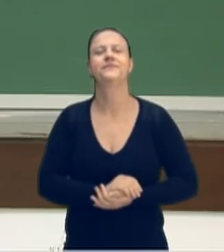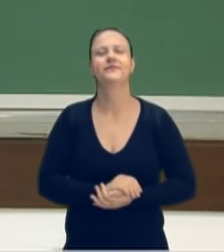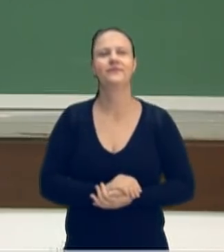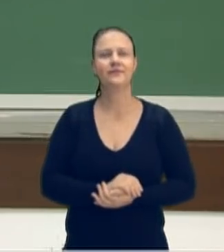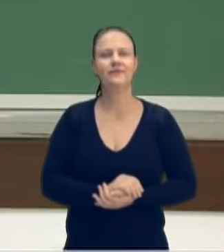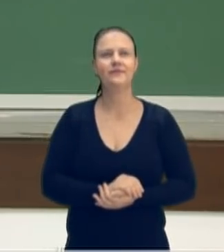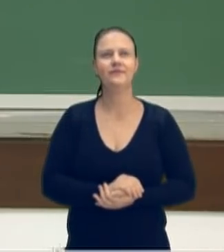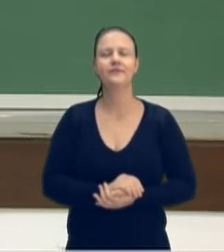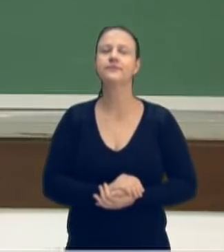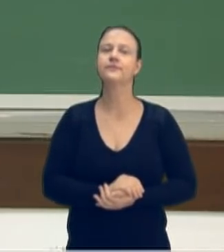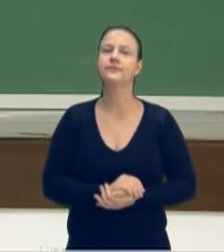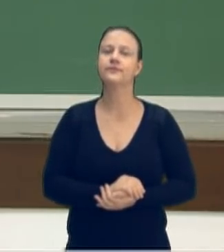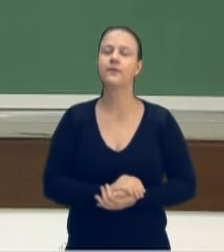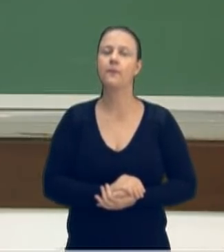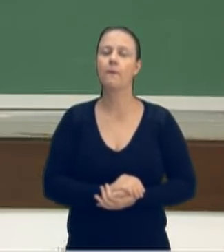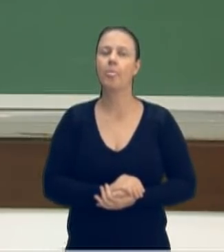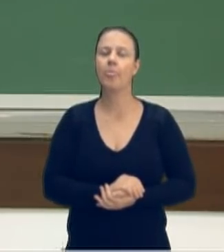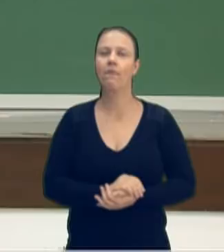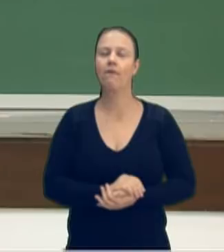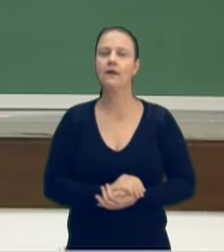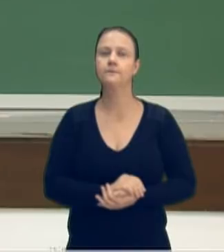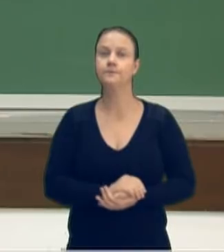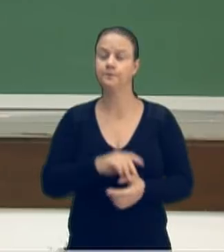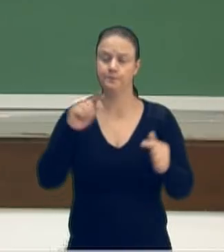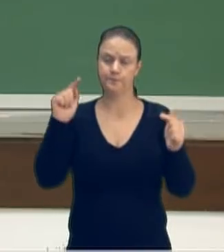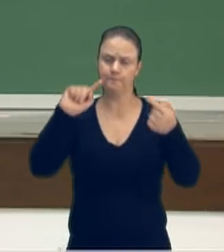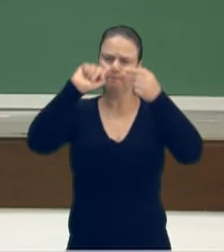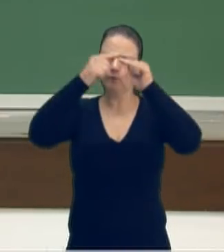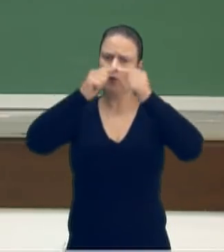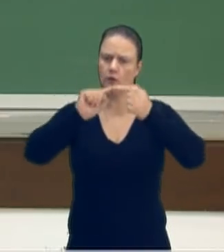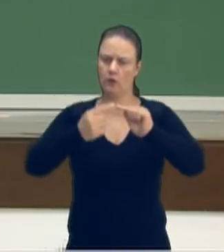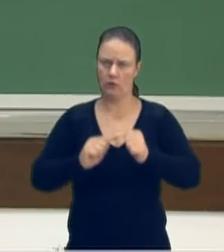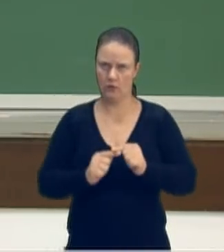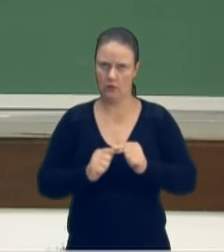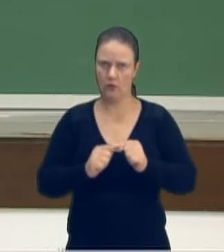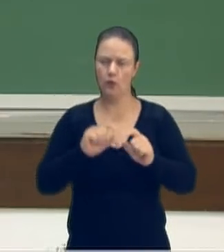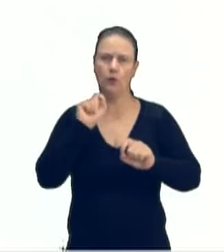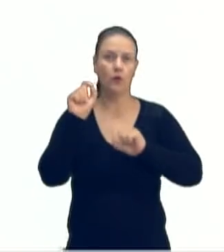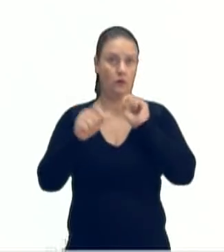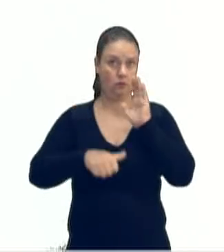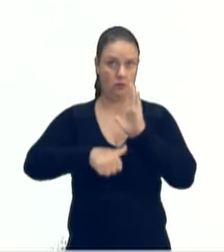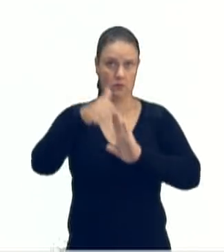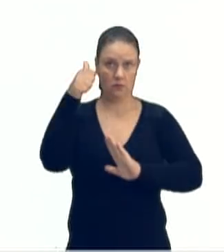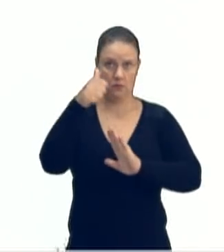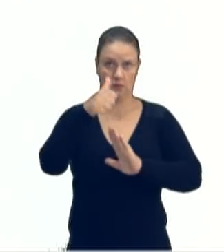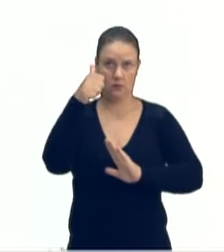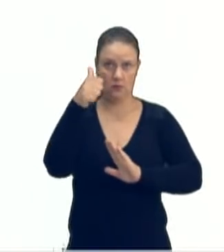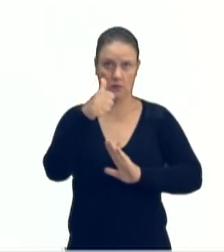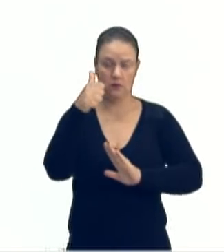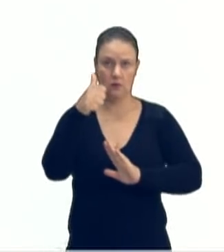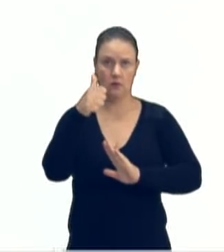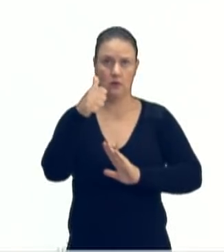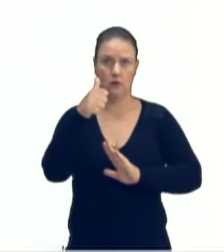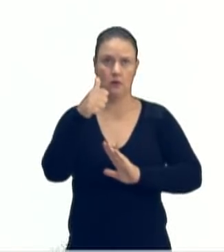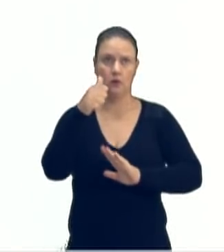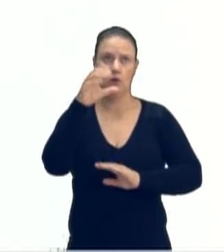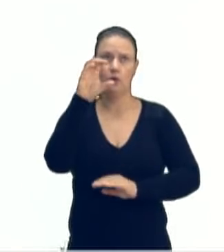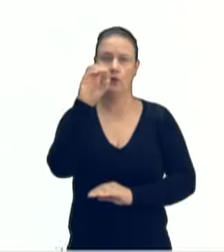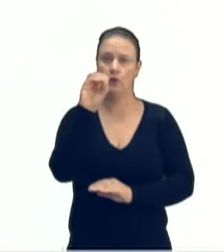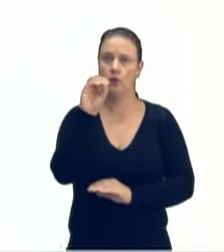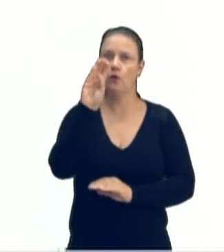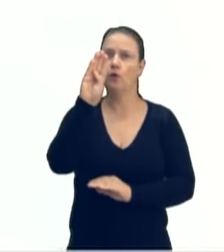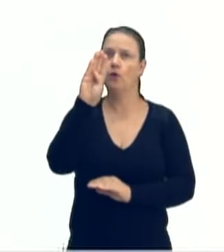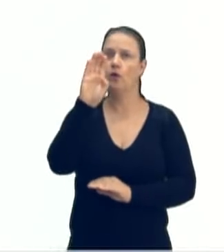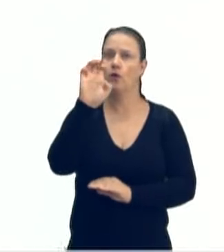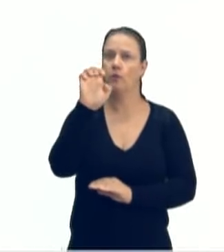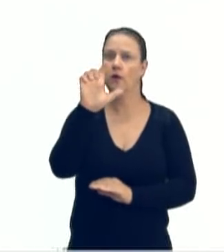lá. Bom, e com relação a esse obelisco egípcio? Primeiro, se é um obelisco, é porque ele está